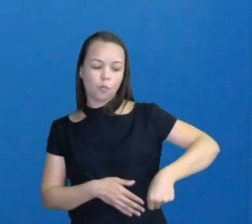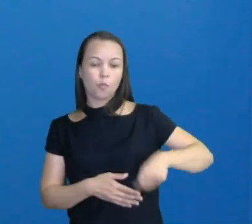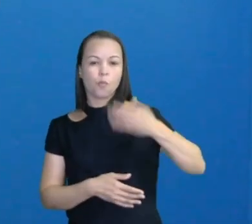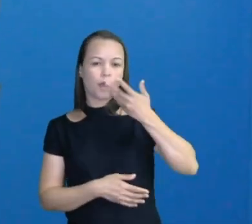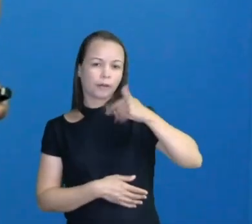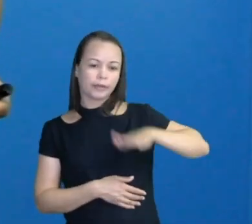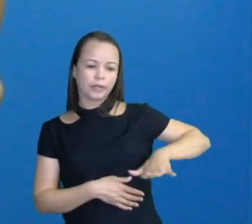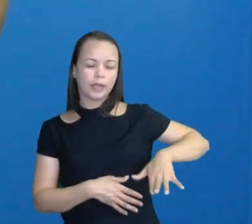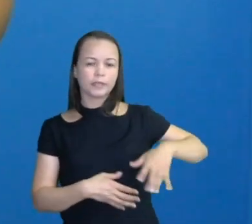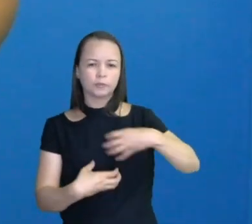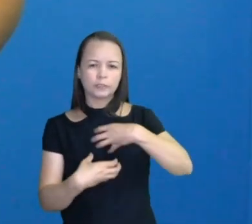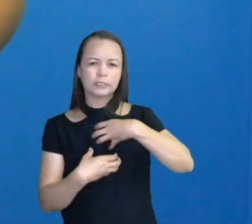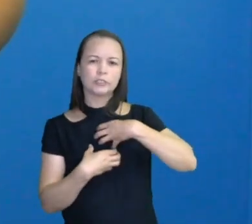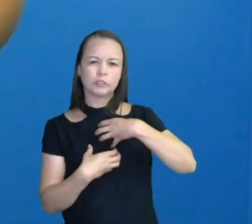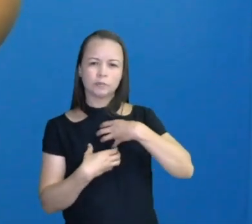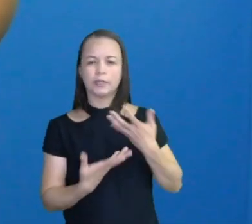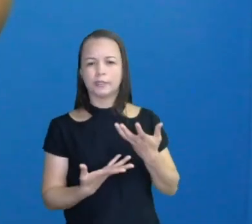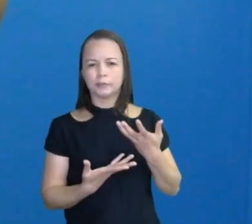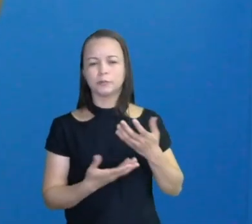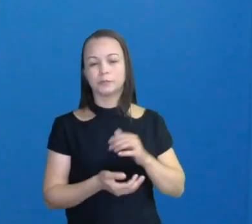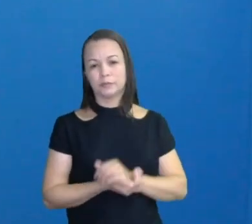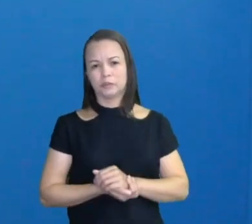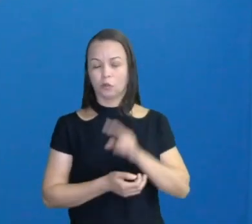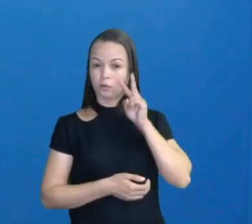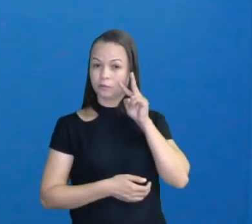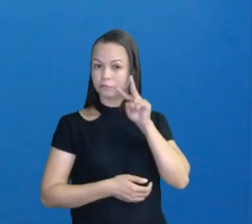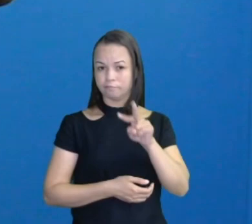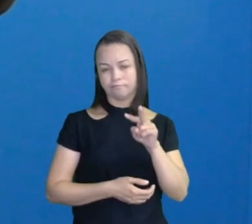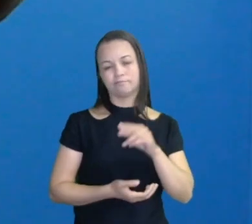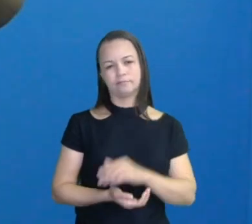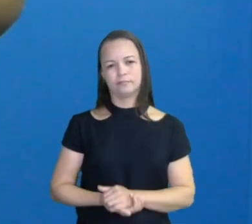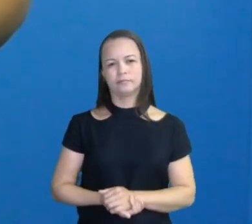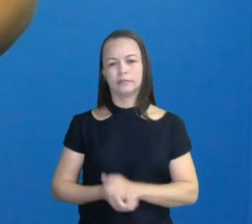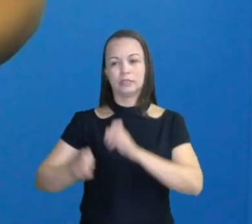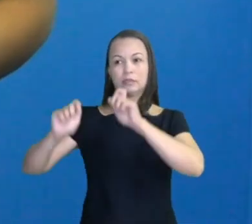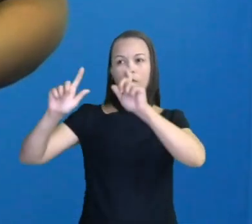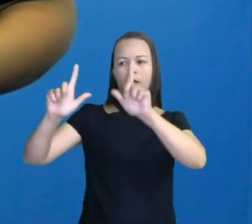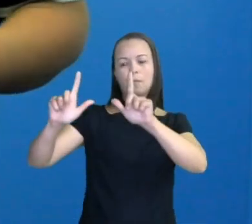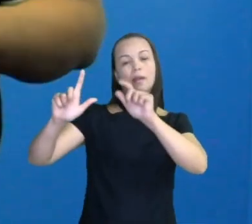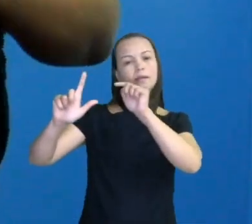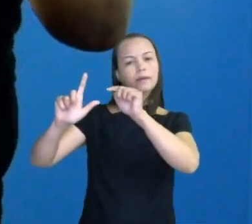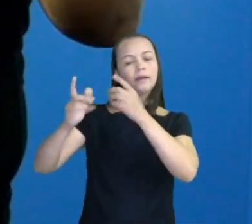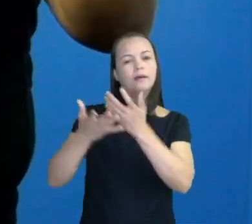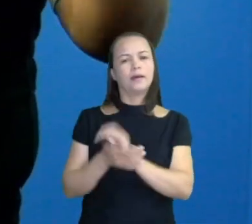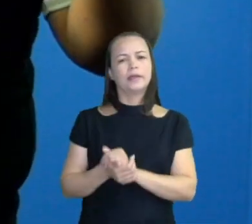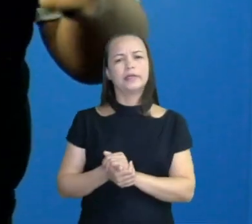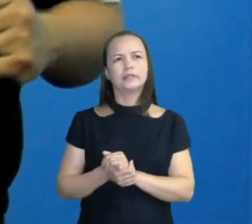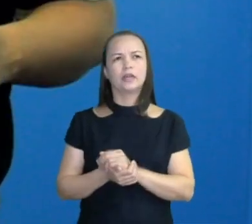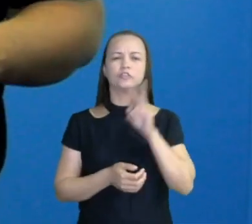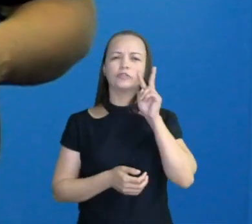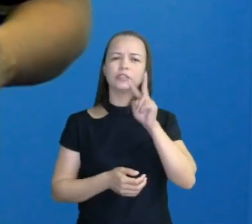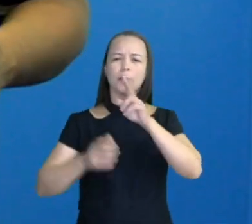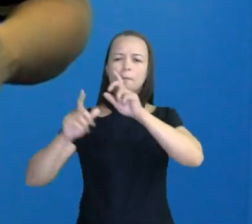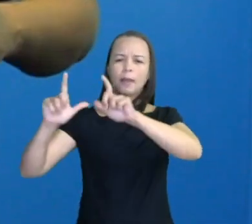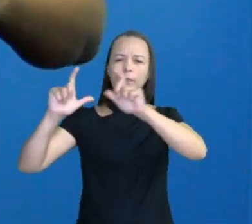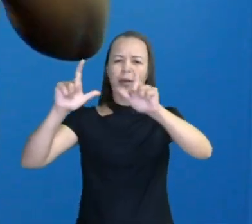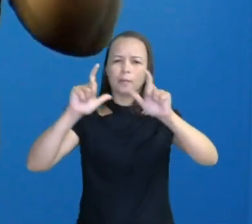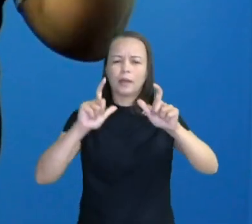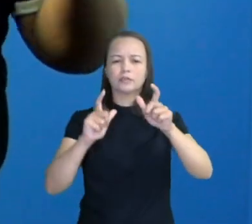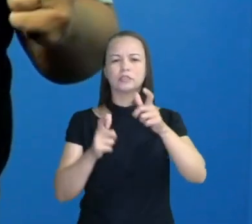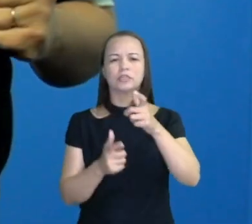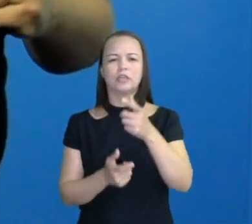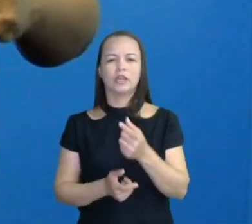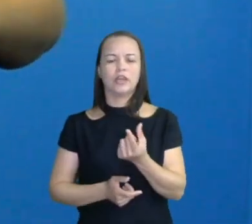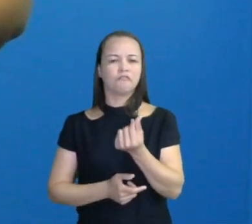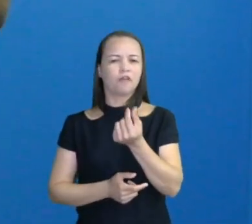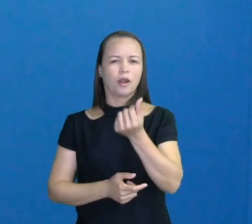né? Só de ver. Às vezes a gente vê umas placas de preços